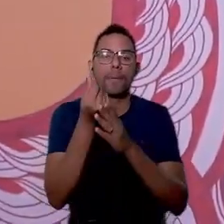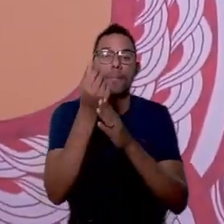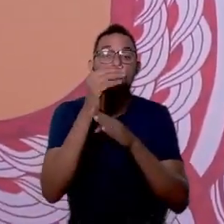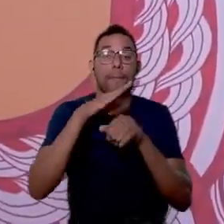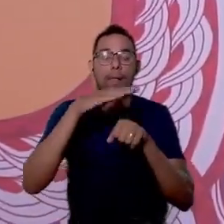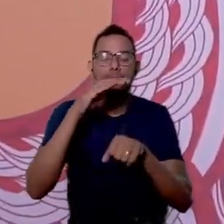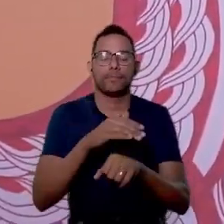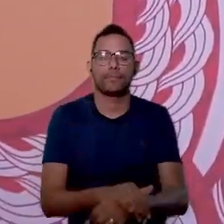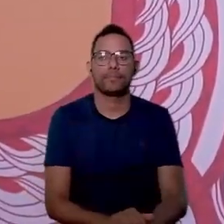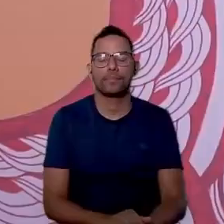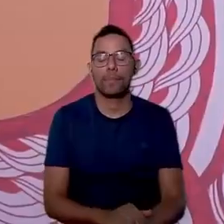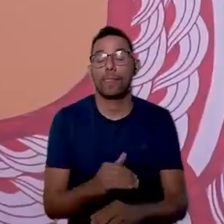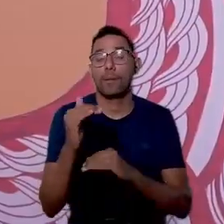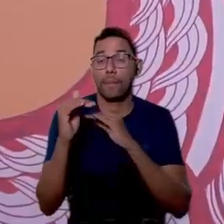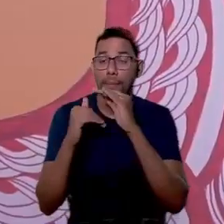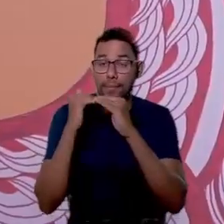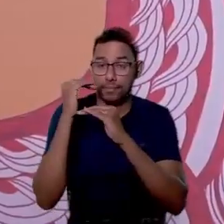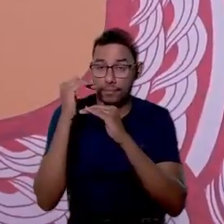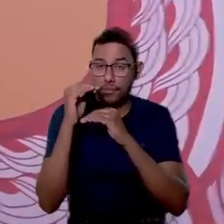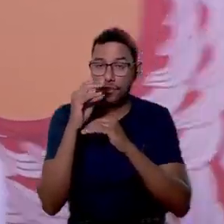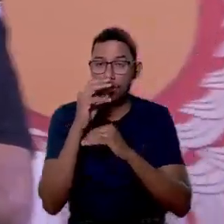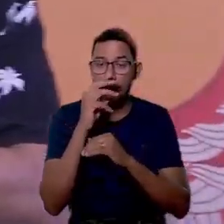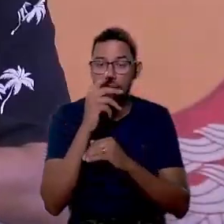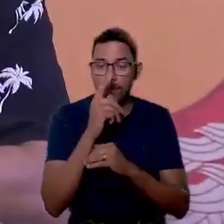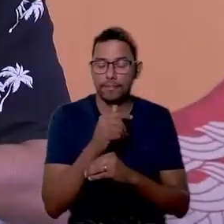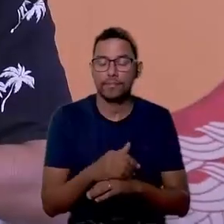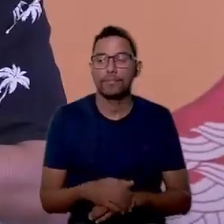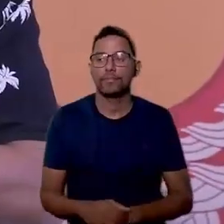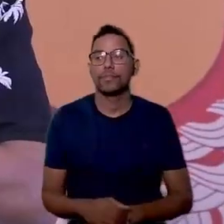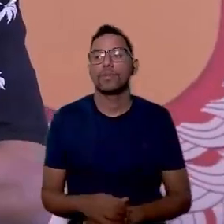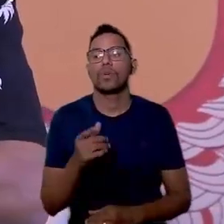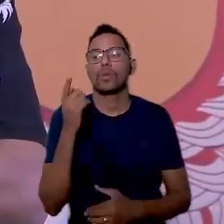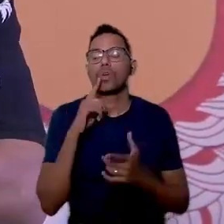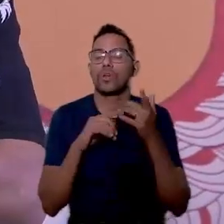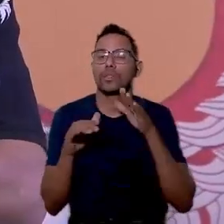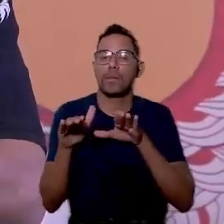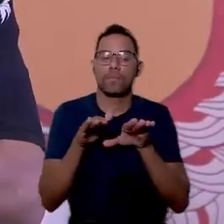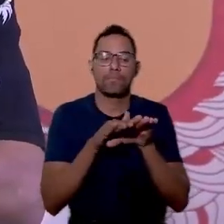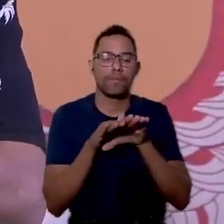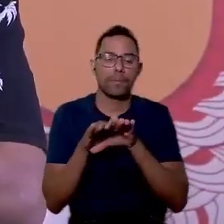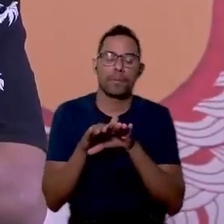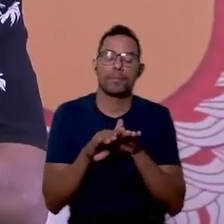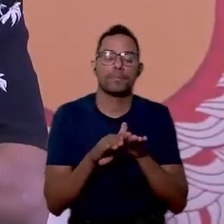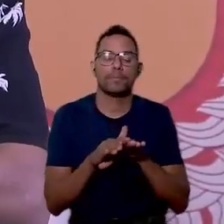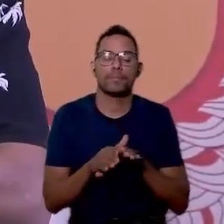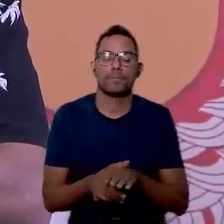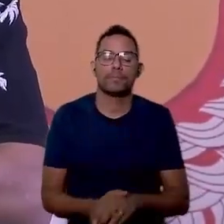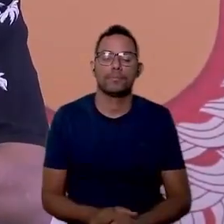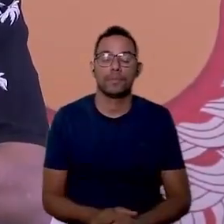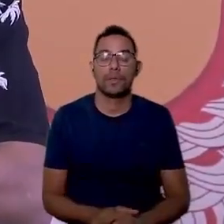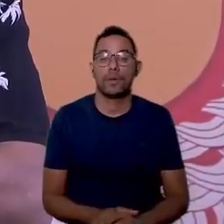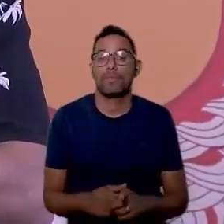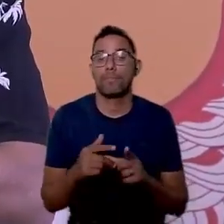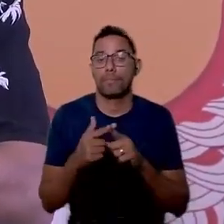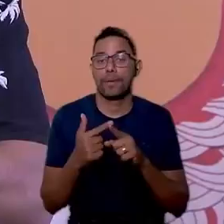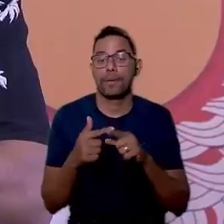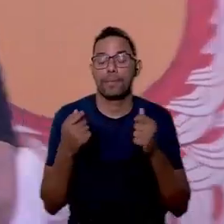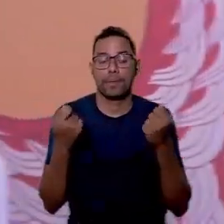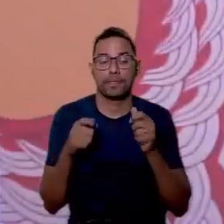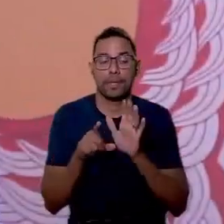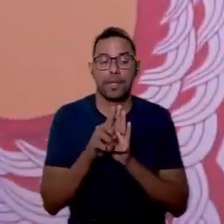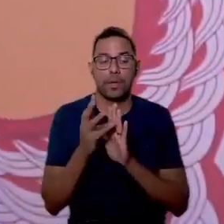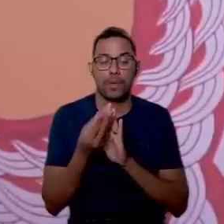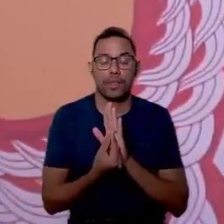sabe que esse processo é um processo lento, até que você consiga equilibrar isso, porque eu preciso... A Lei